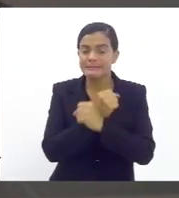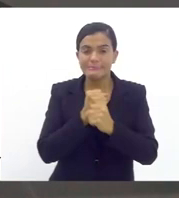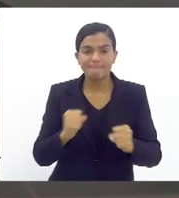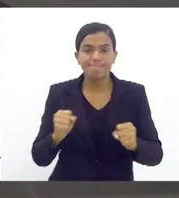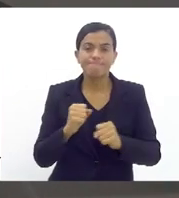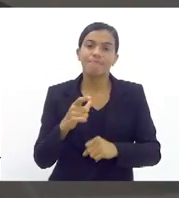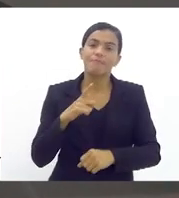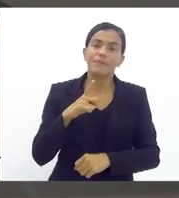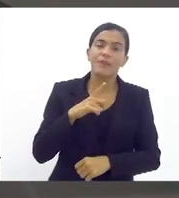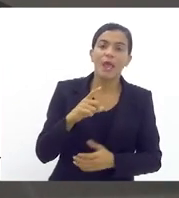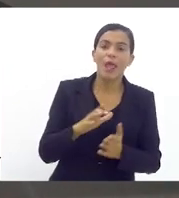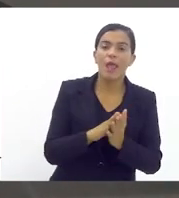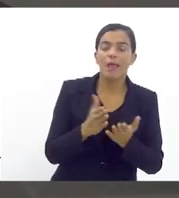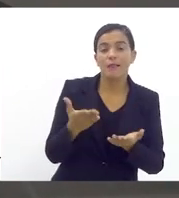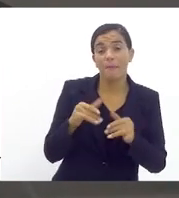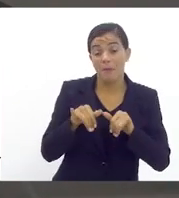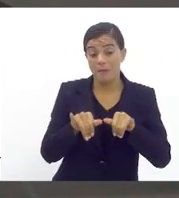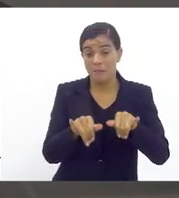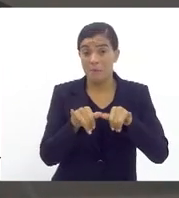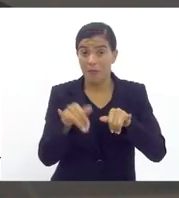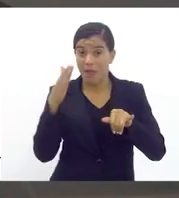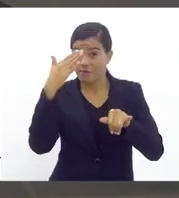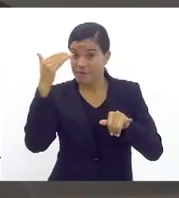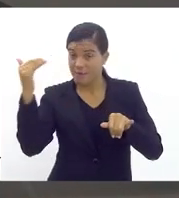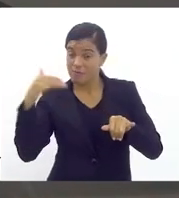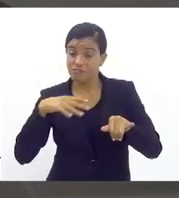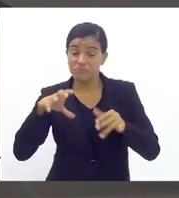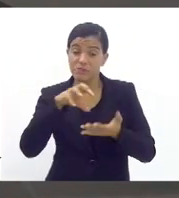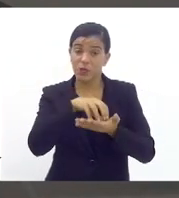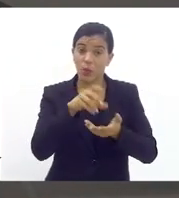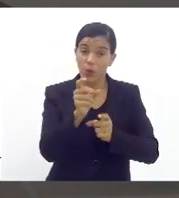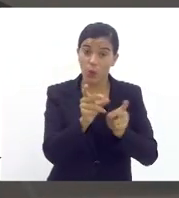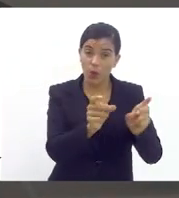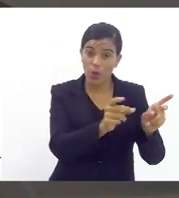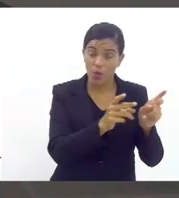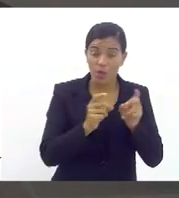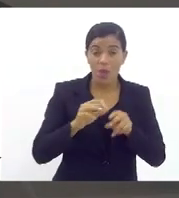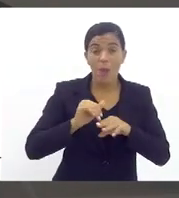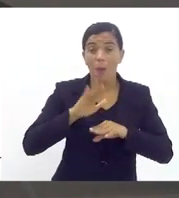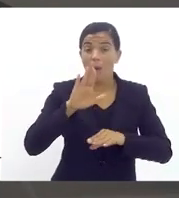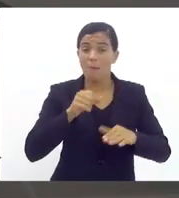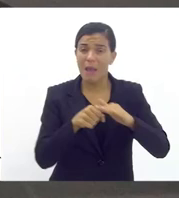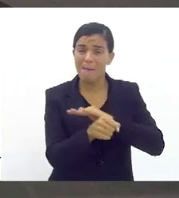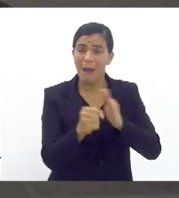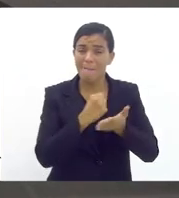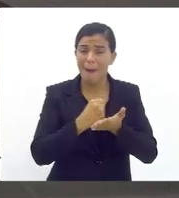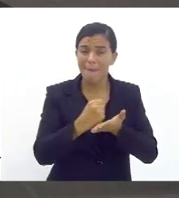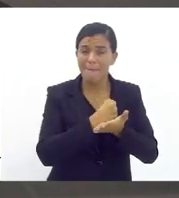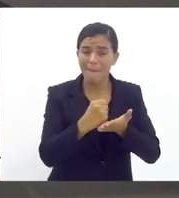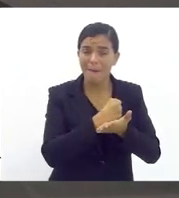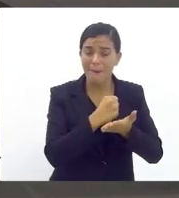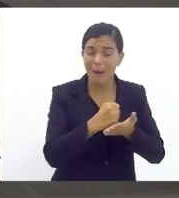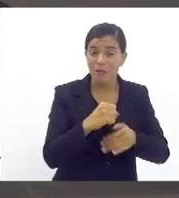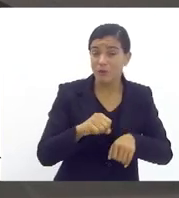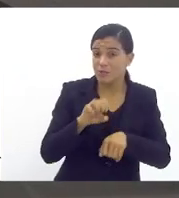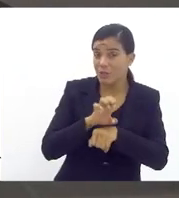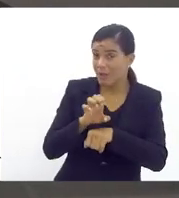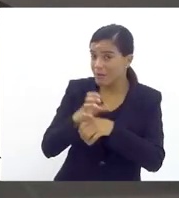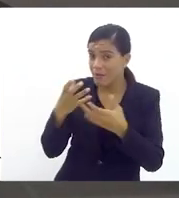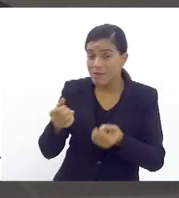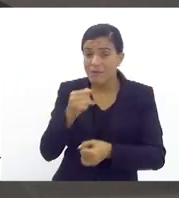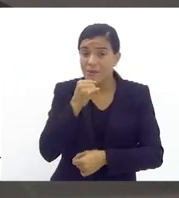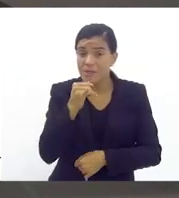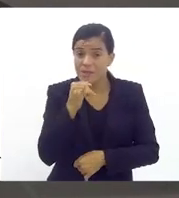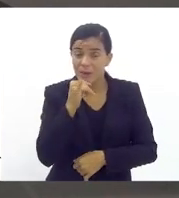ter grandes redes de supermercados que o setor de comércio e serviço é um dos maiores empregadores do Estado, eles não aceitam, por